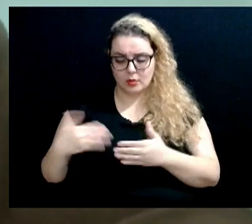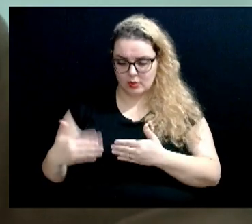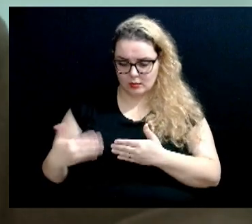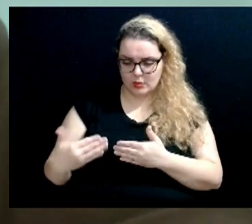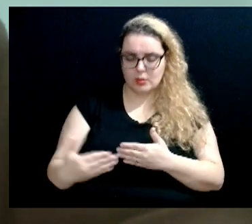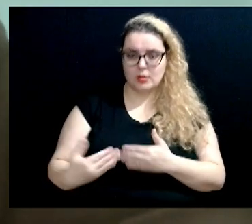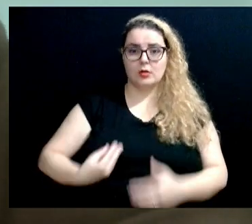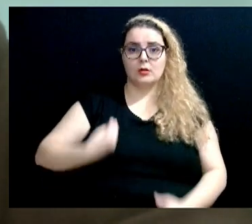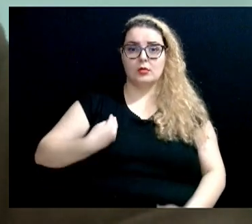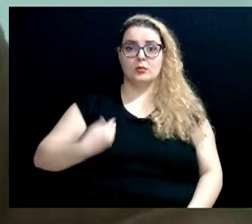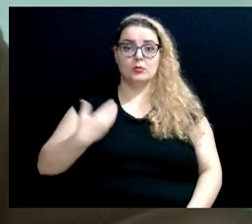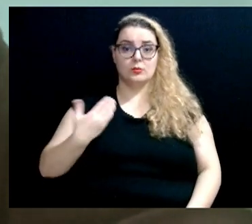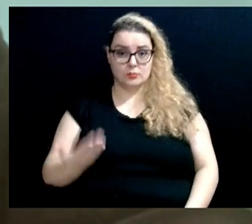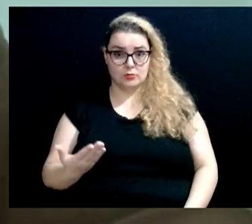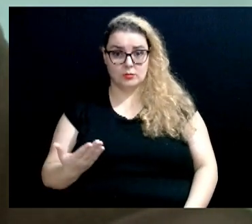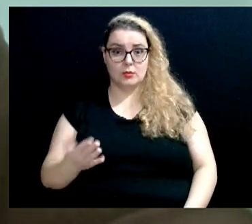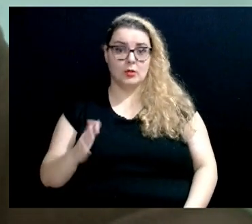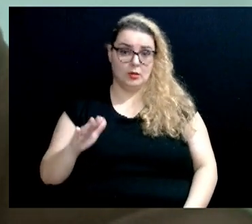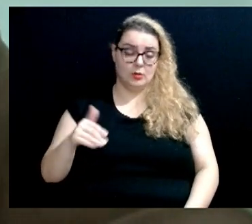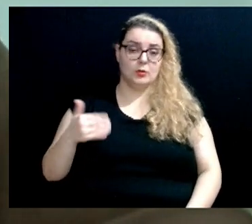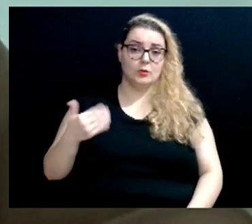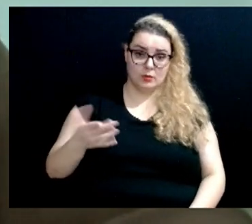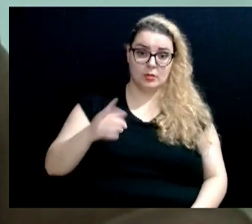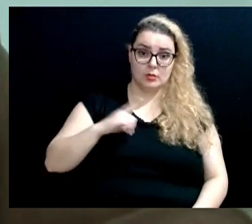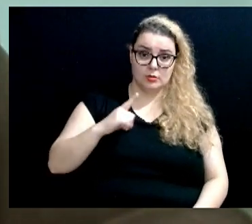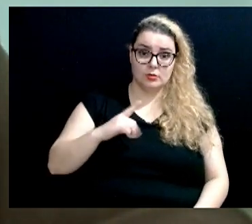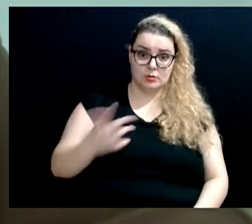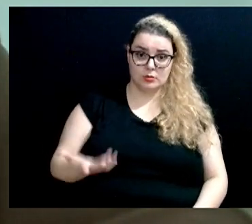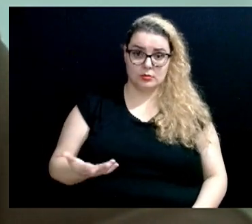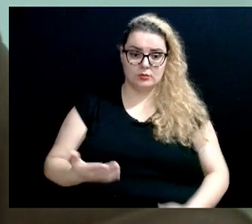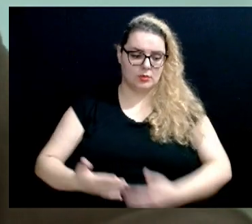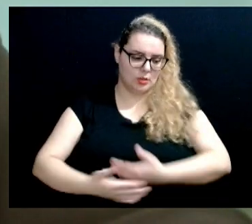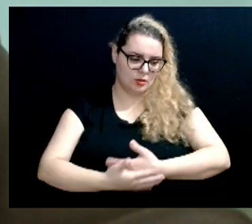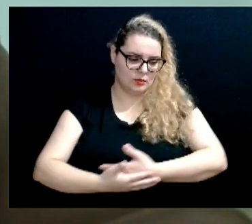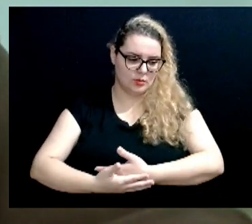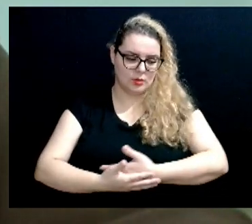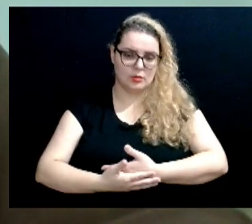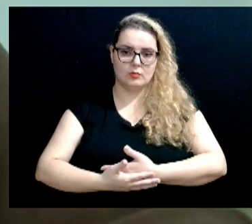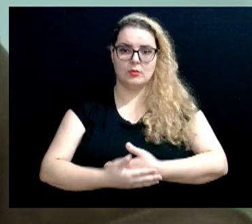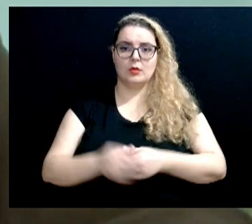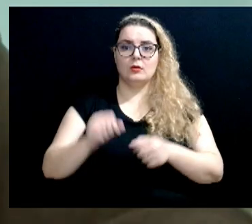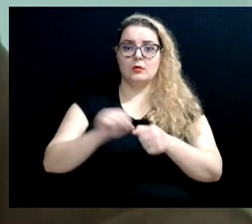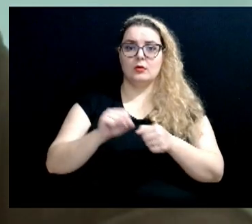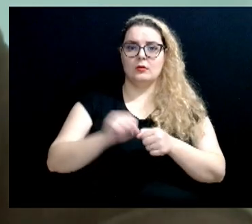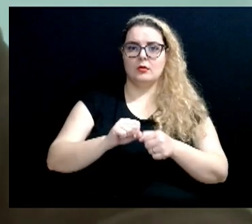Então, quando, né, temos um bebezinho, você vê que ele vai fazer inúmeras horas de